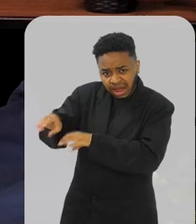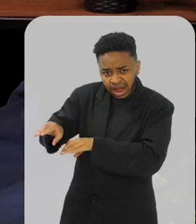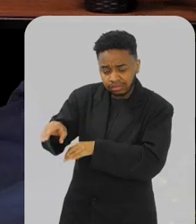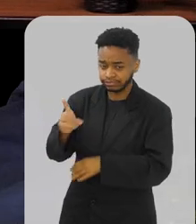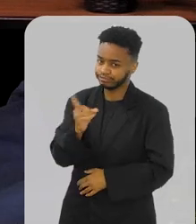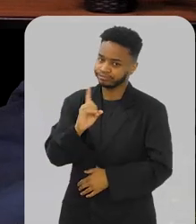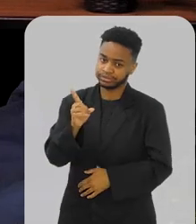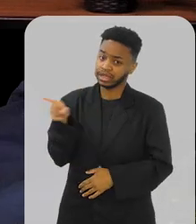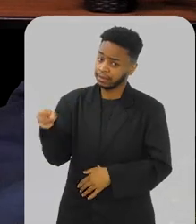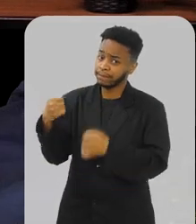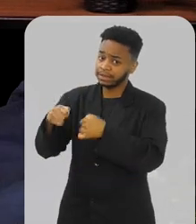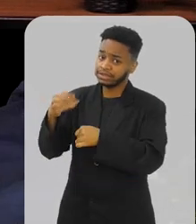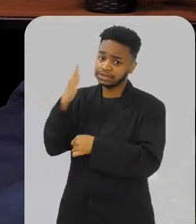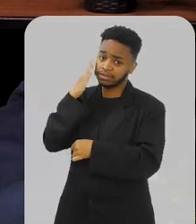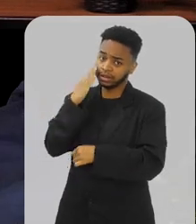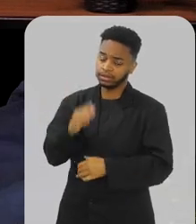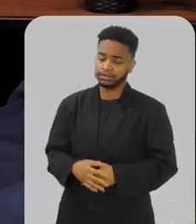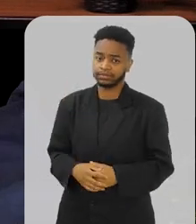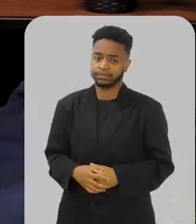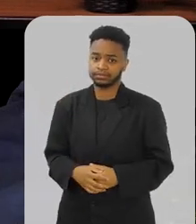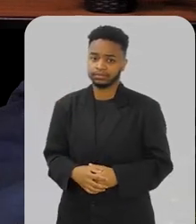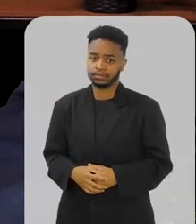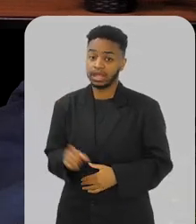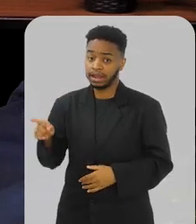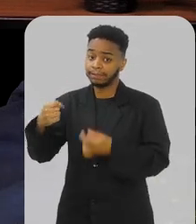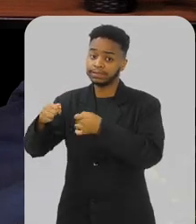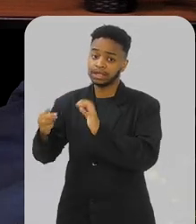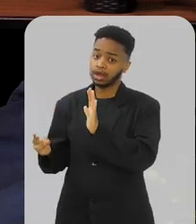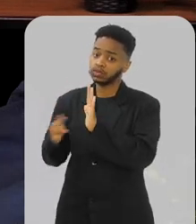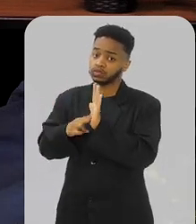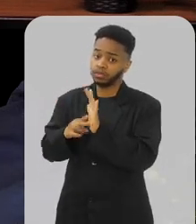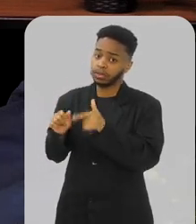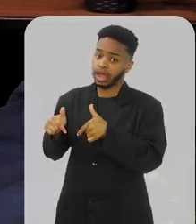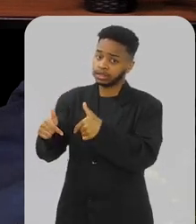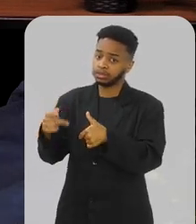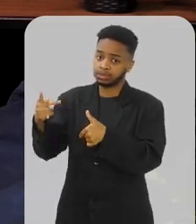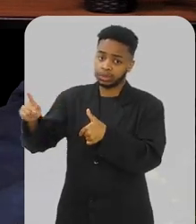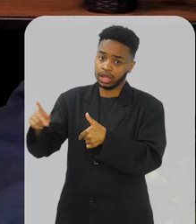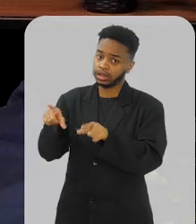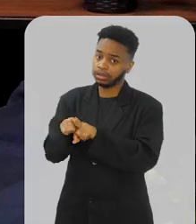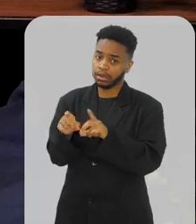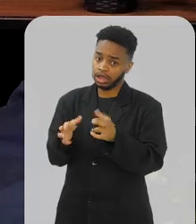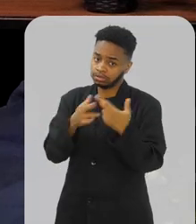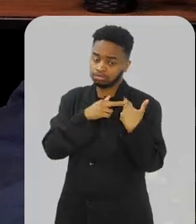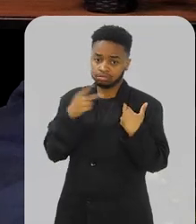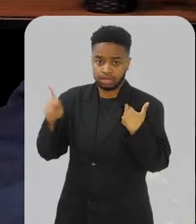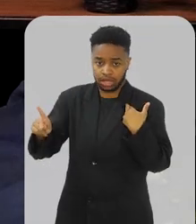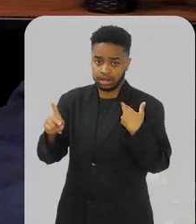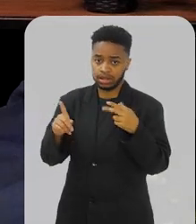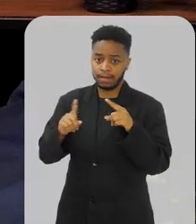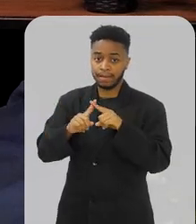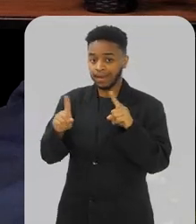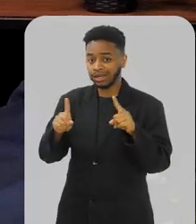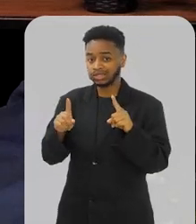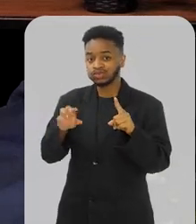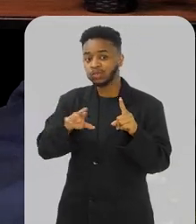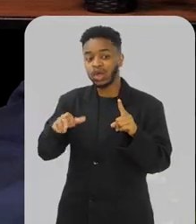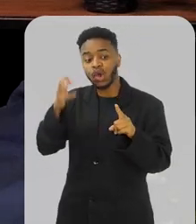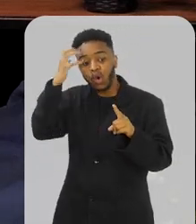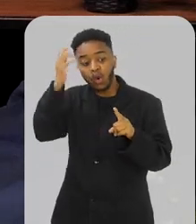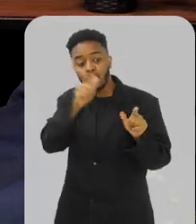ele. Ele é que tem que ter bom senso. Ele que assuma as atitudes e a sua responsabilidade e não culpe o